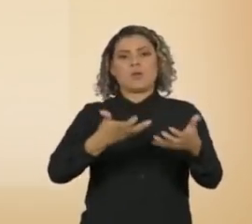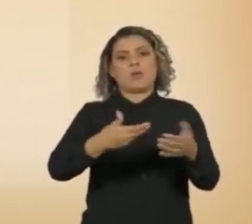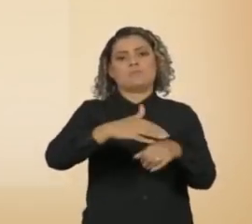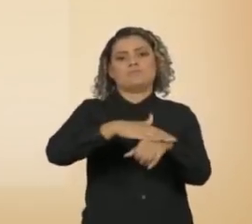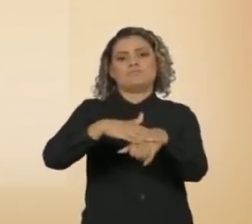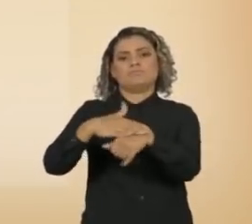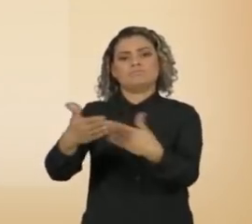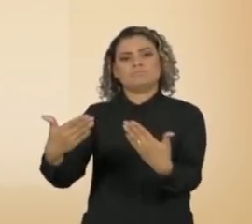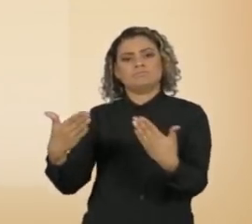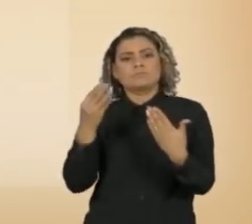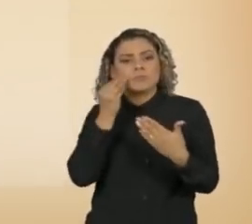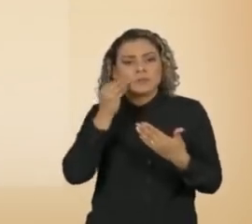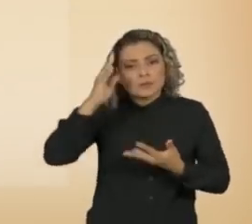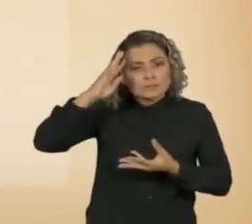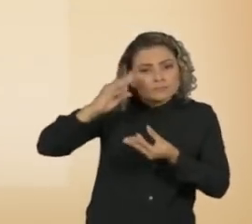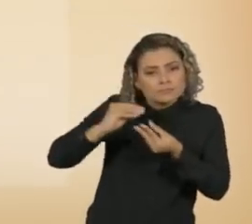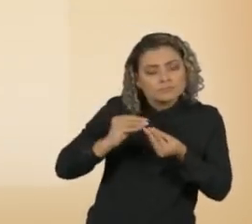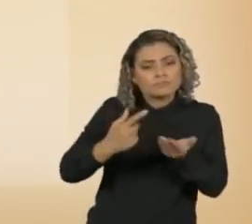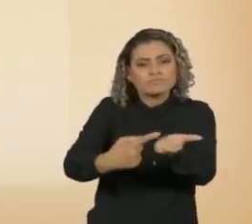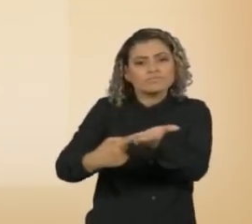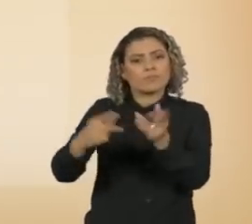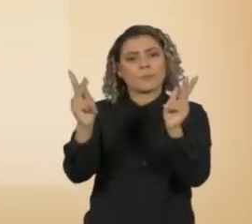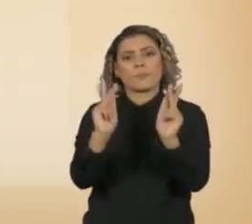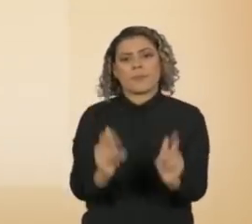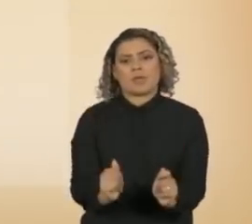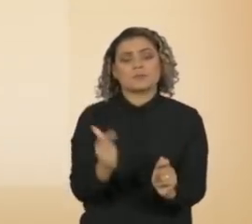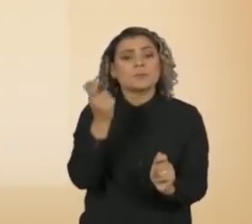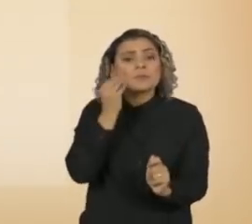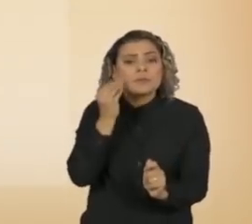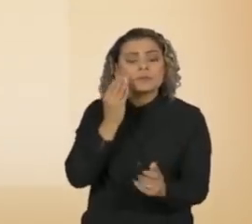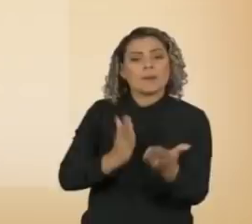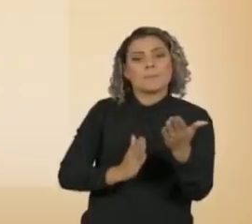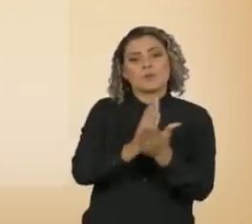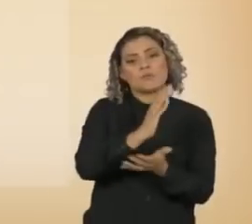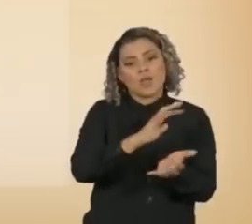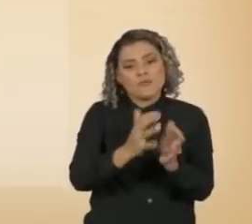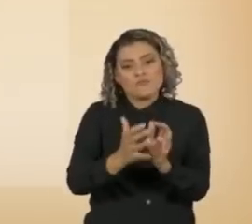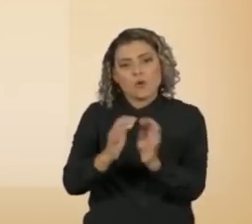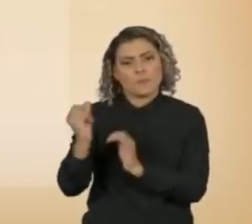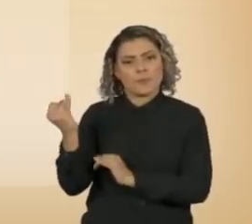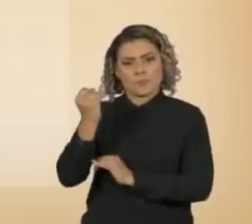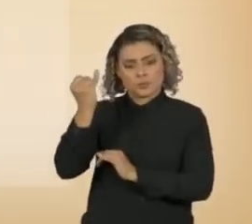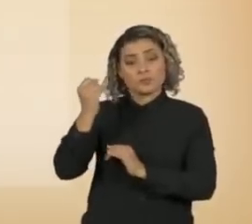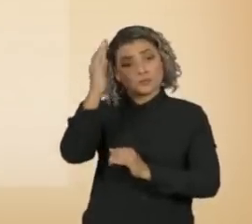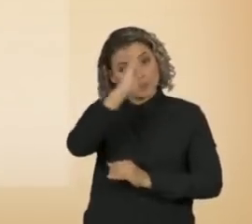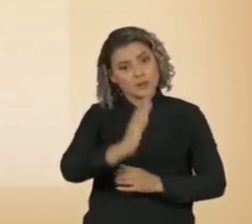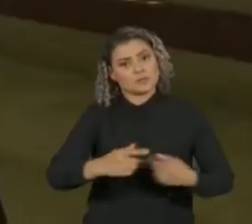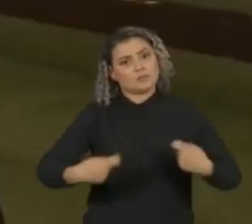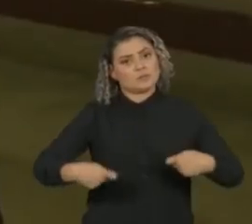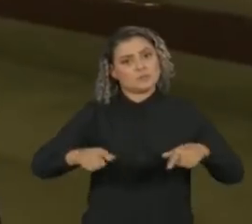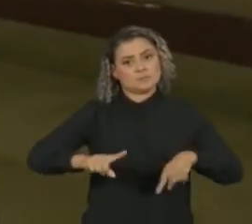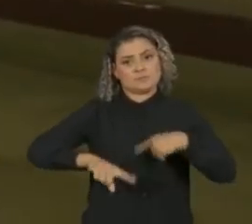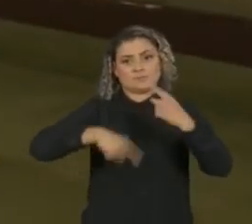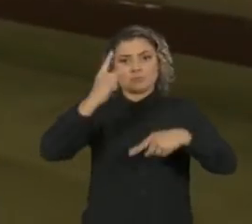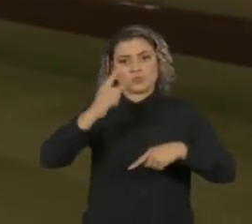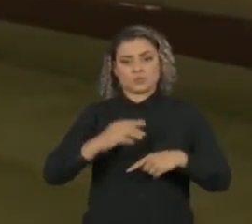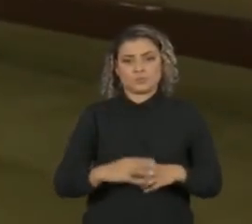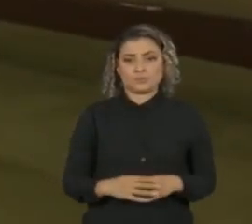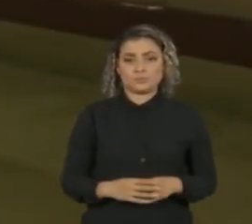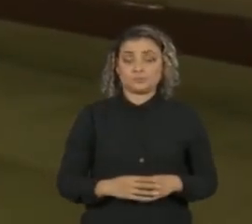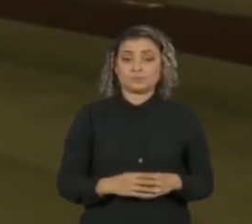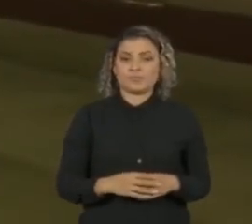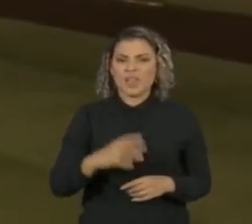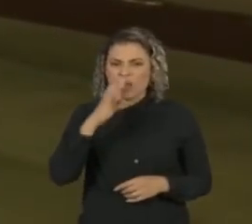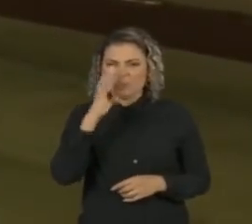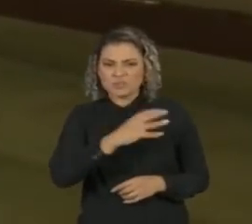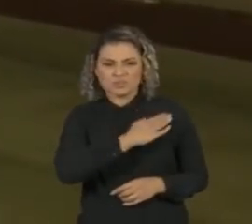o entendimento e a conciliação para aprovar as reformas estruturantes de que o Brasil precisa. A acusação do general